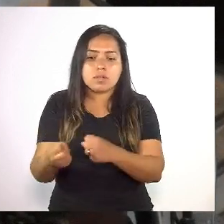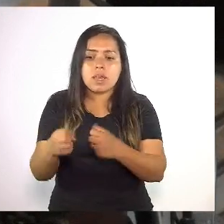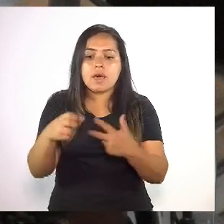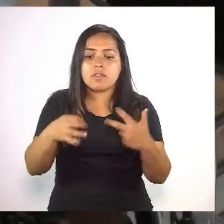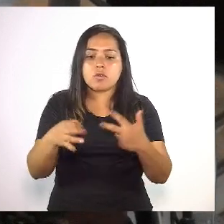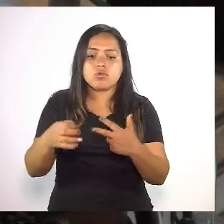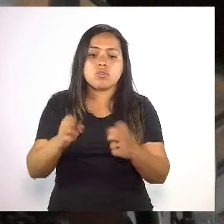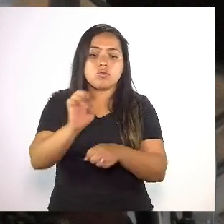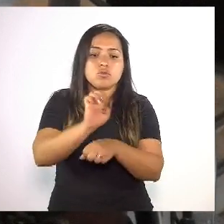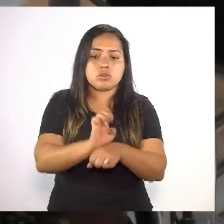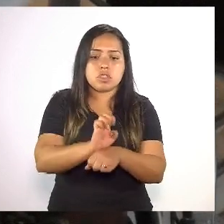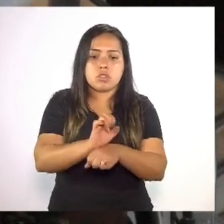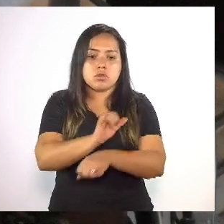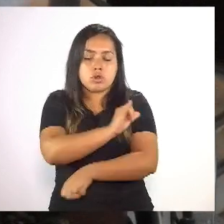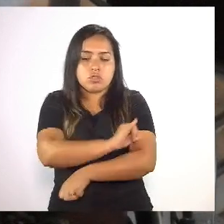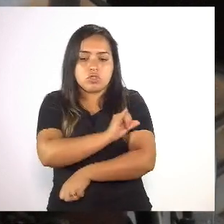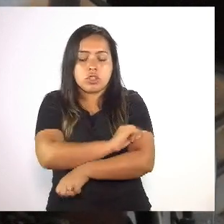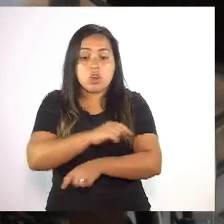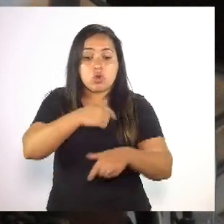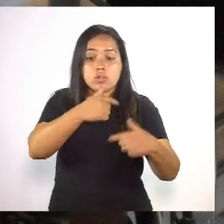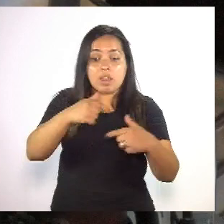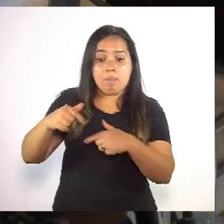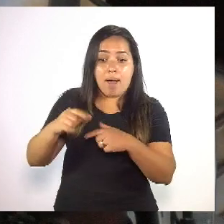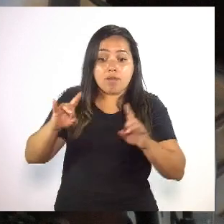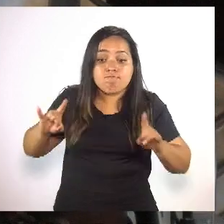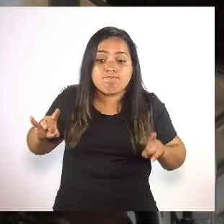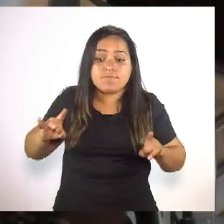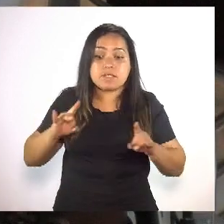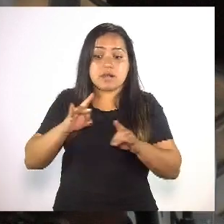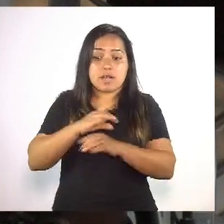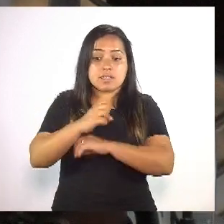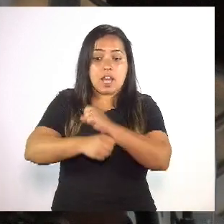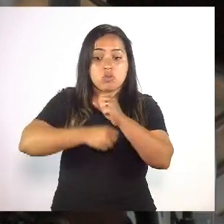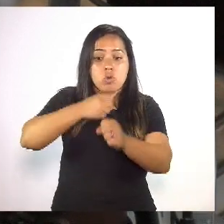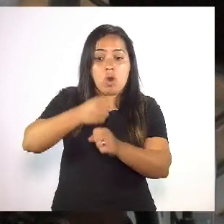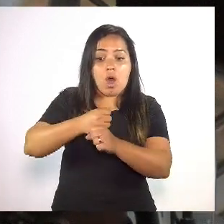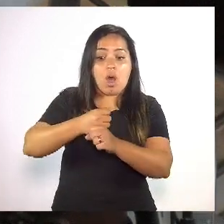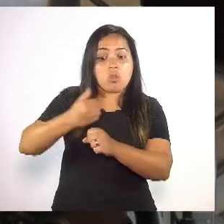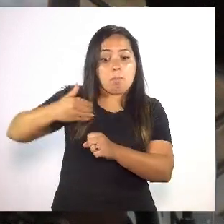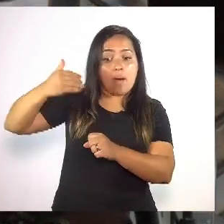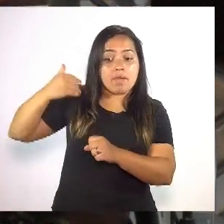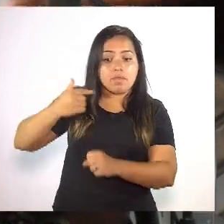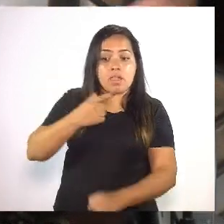exercício encerrado de 31 de dezembro de 2019.